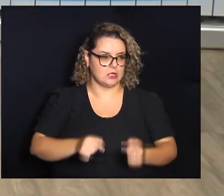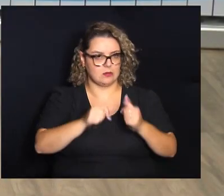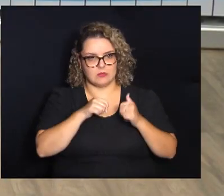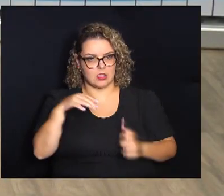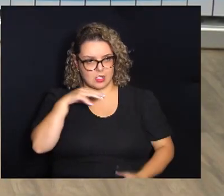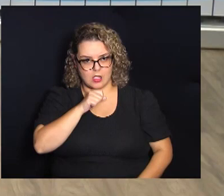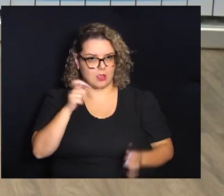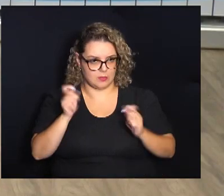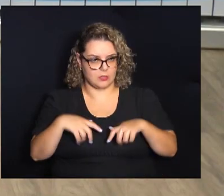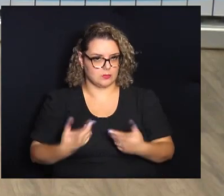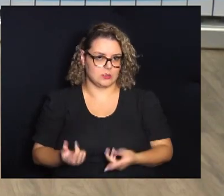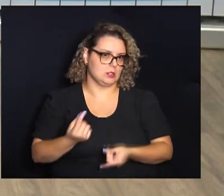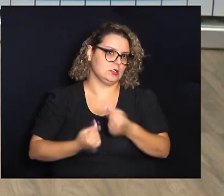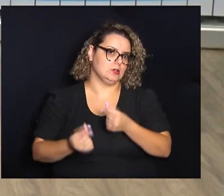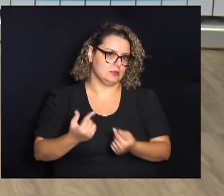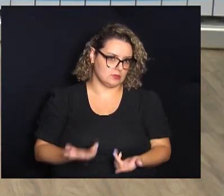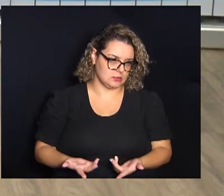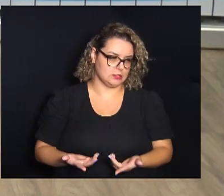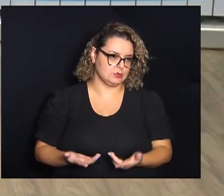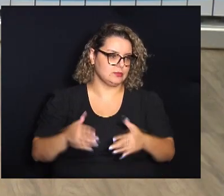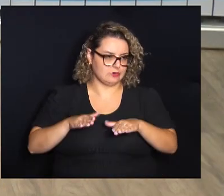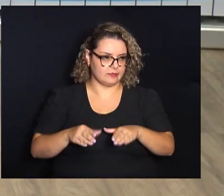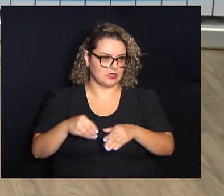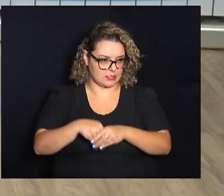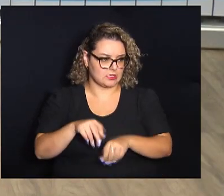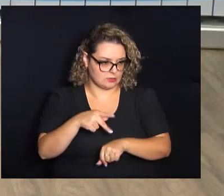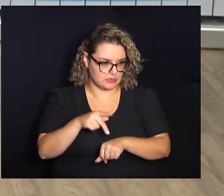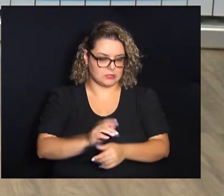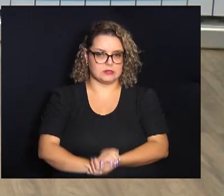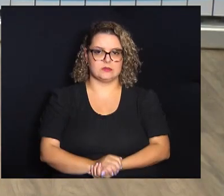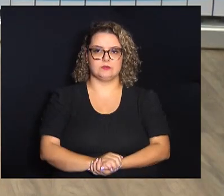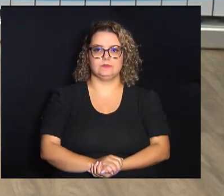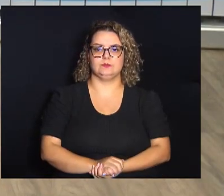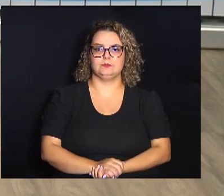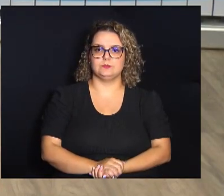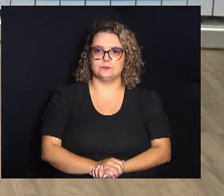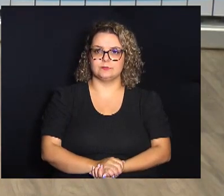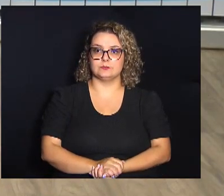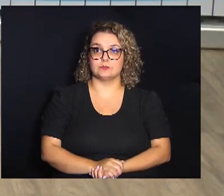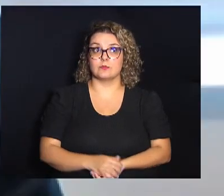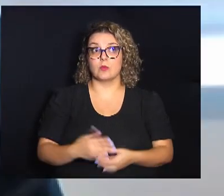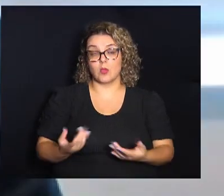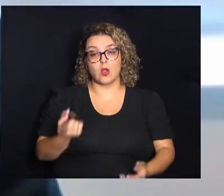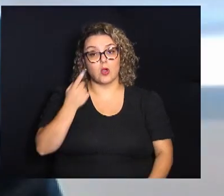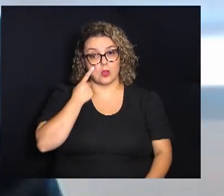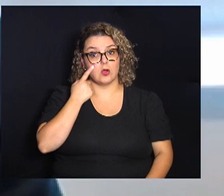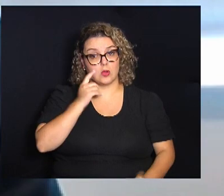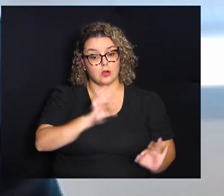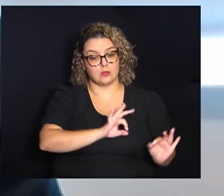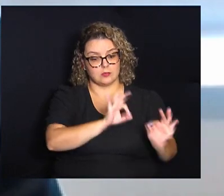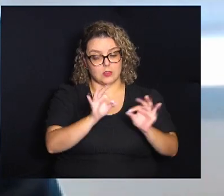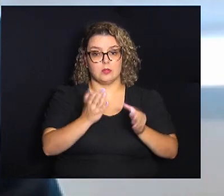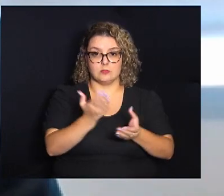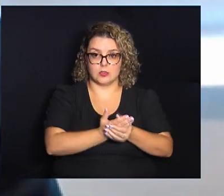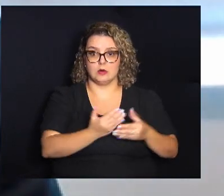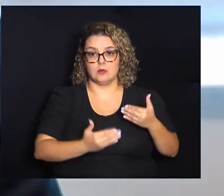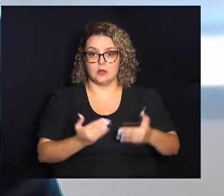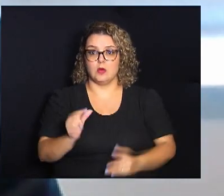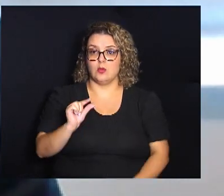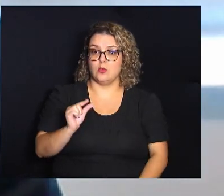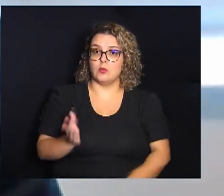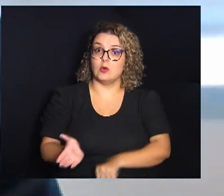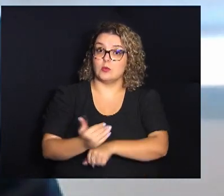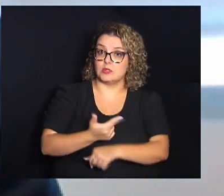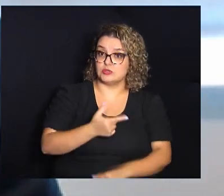benefício desse dinheiro para ficar aqui no país? Eu acompanhei esse processo desde um pouquinho antes de